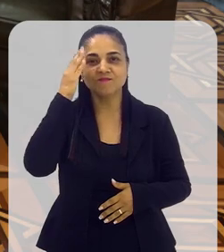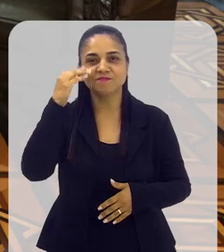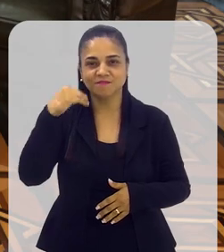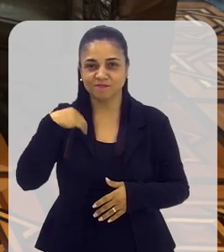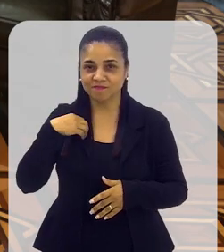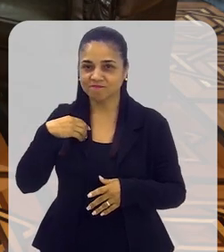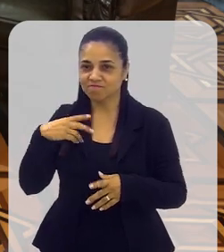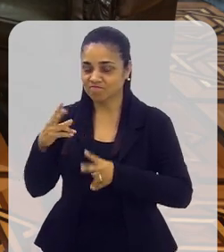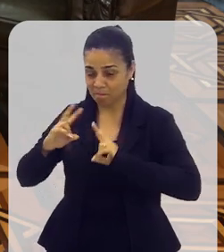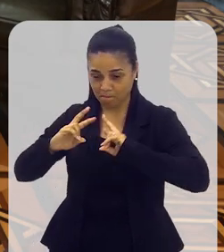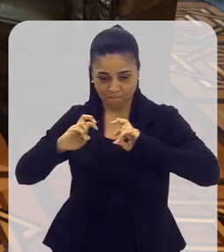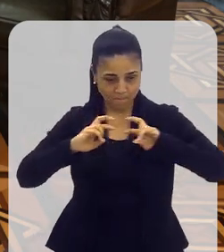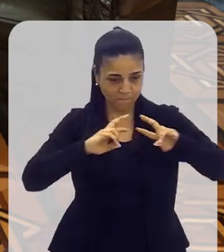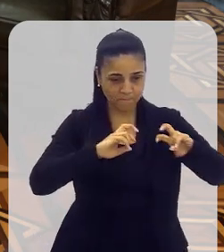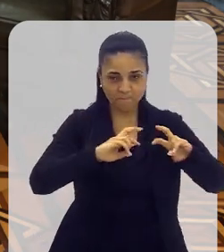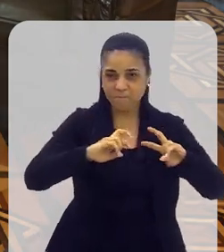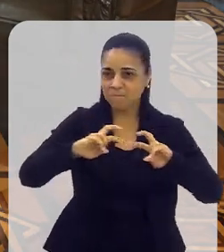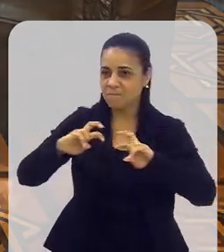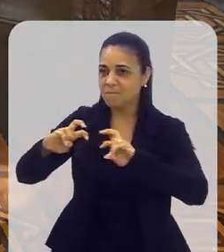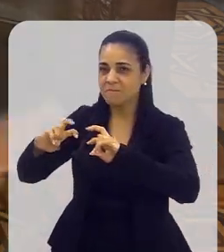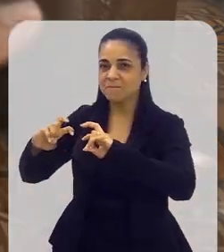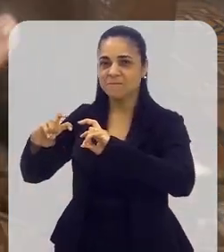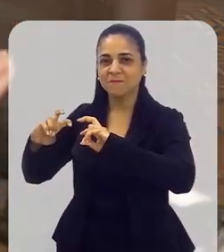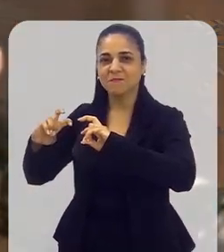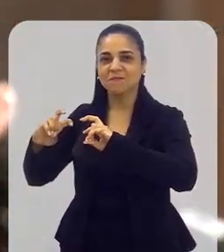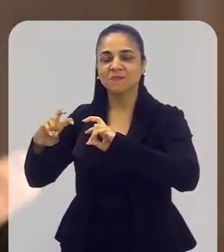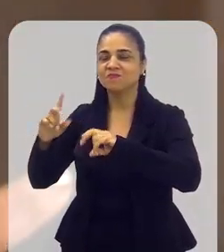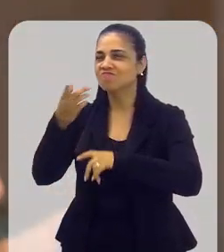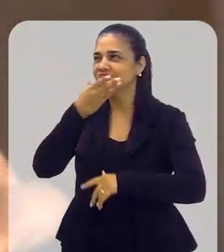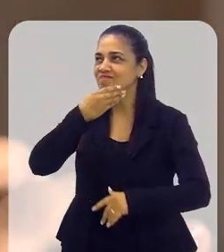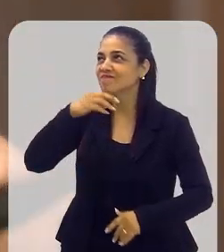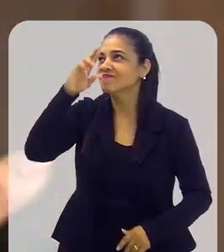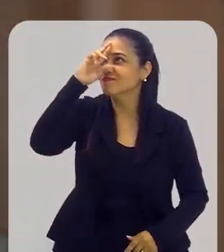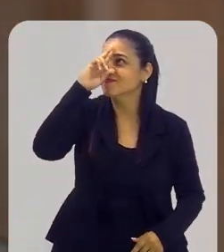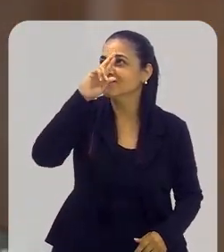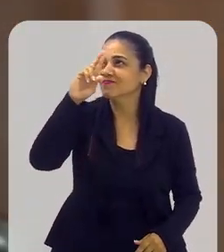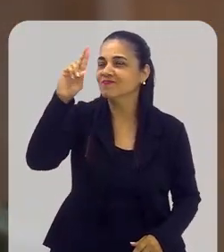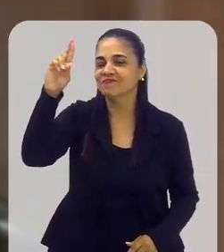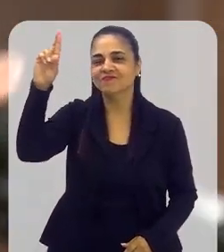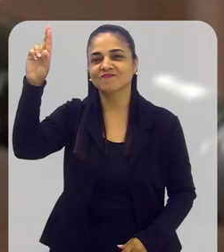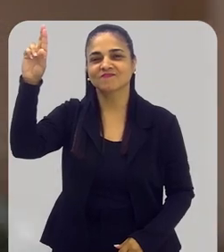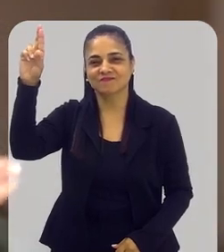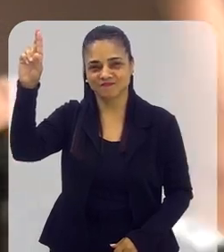controlar, só então há de ver